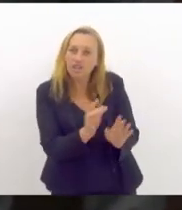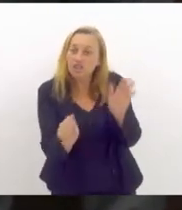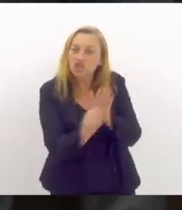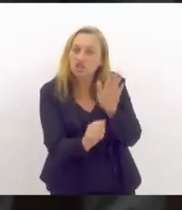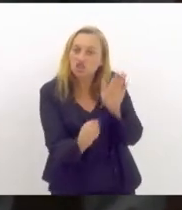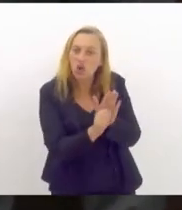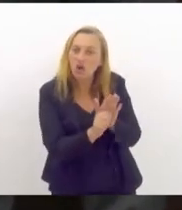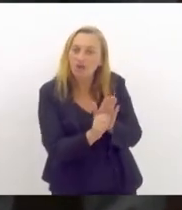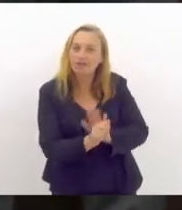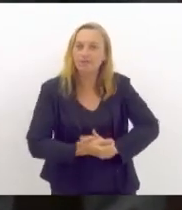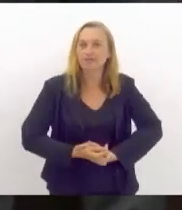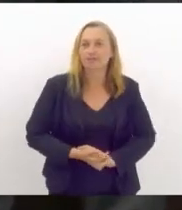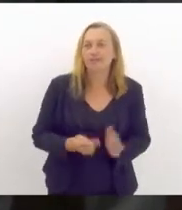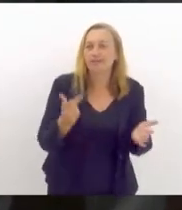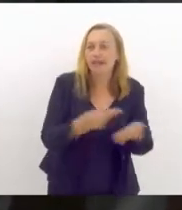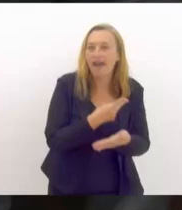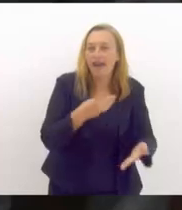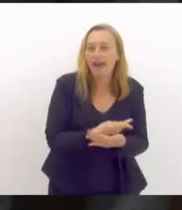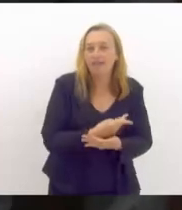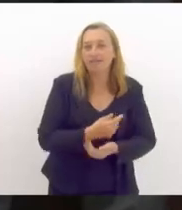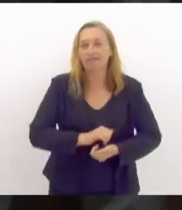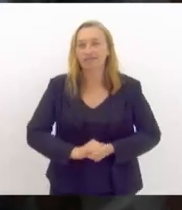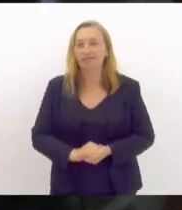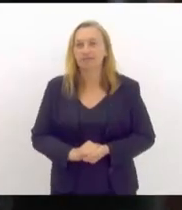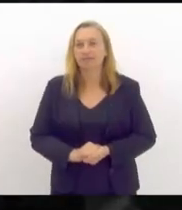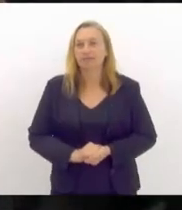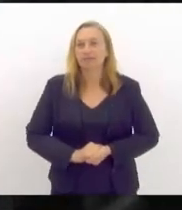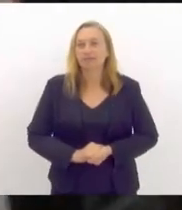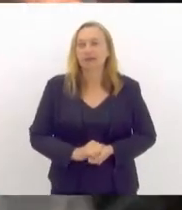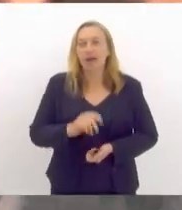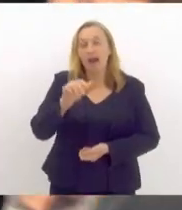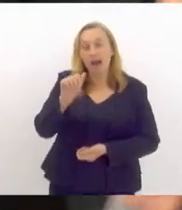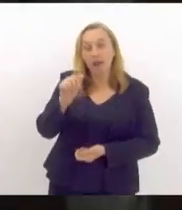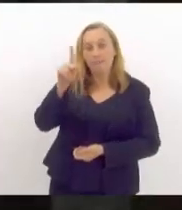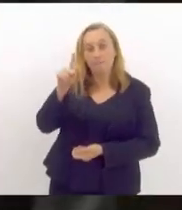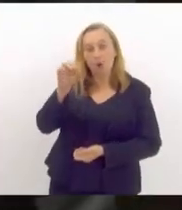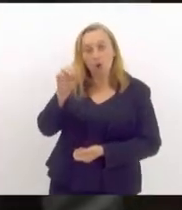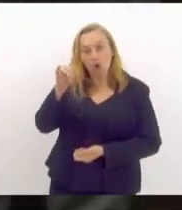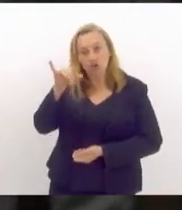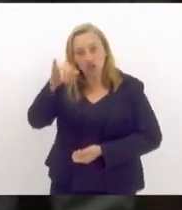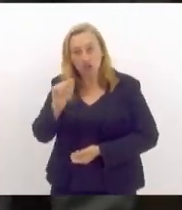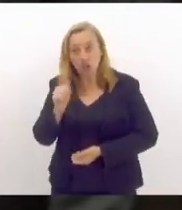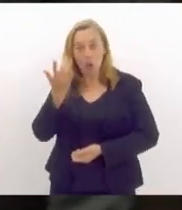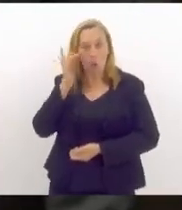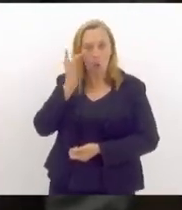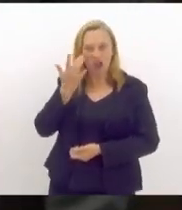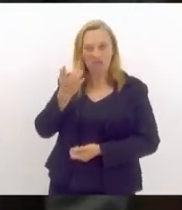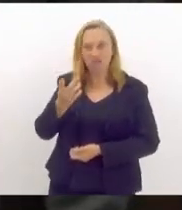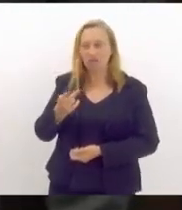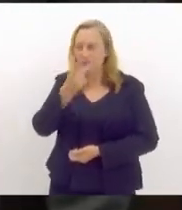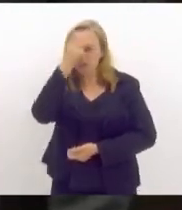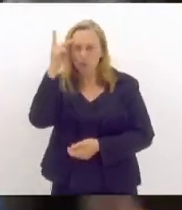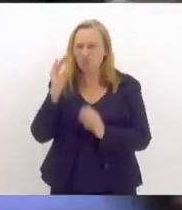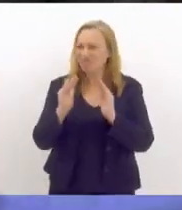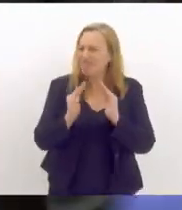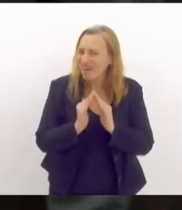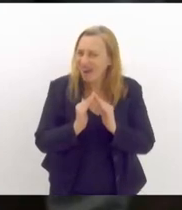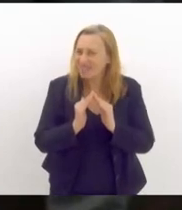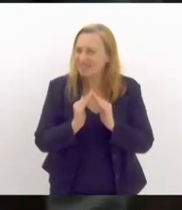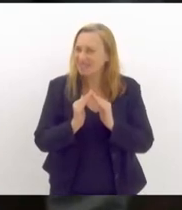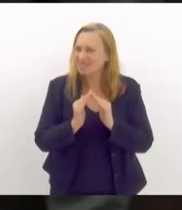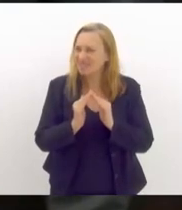de drogas Apologia Muito obrigado e eu acho que o cidadão que está em casa